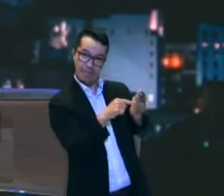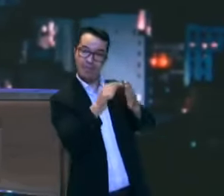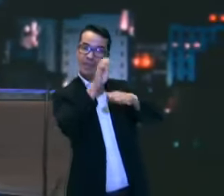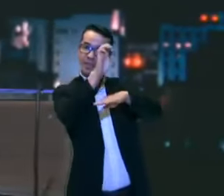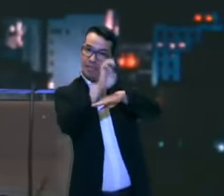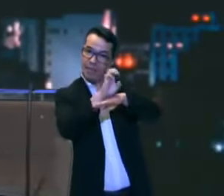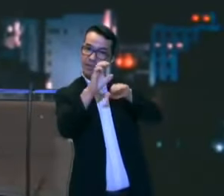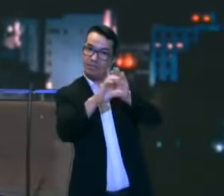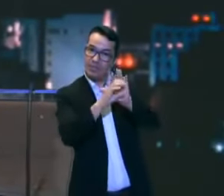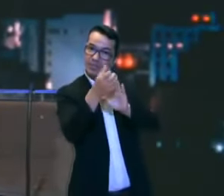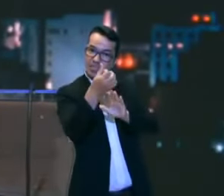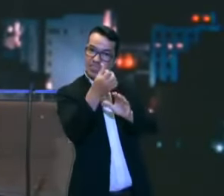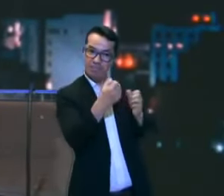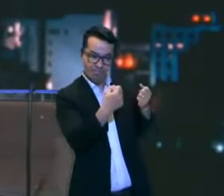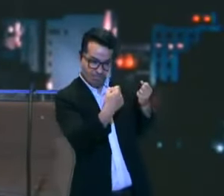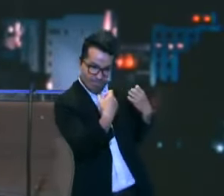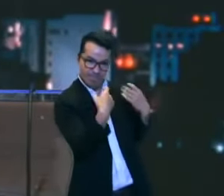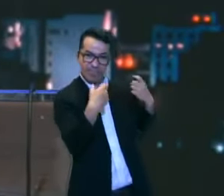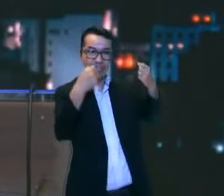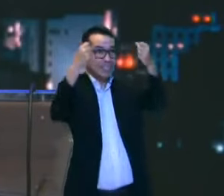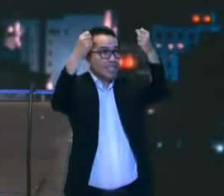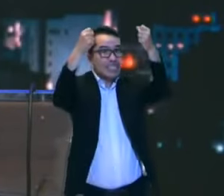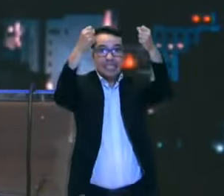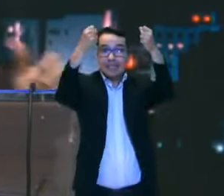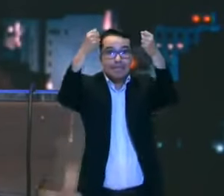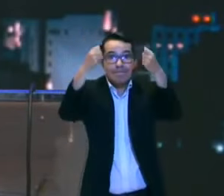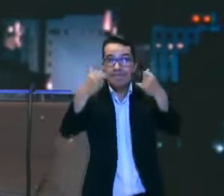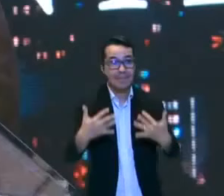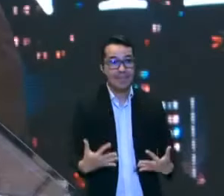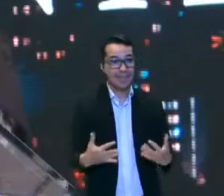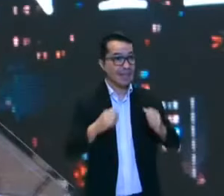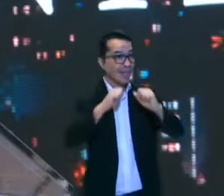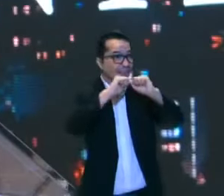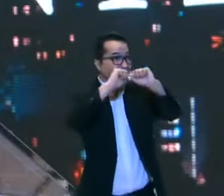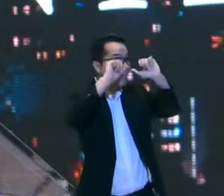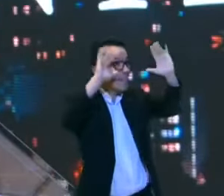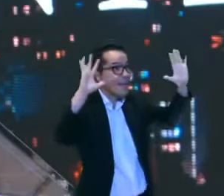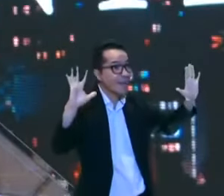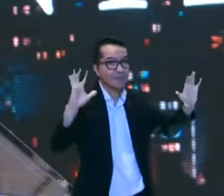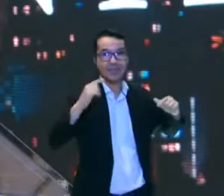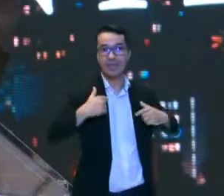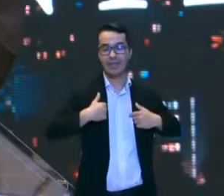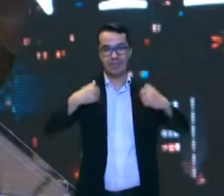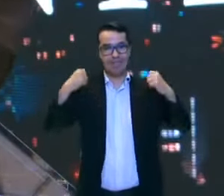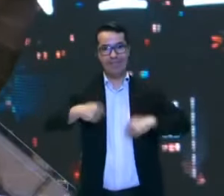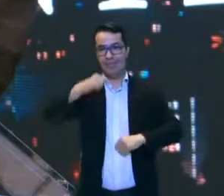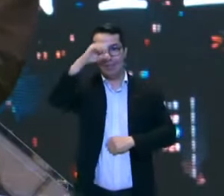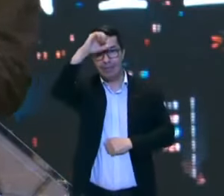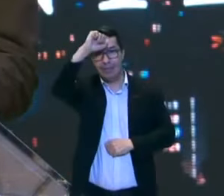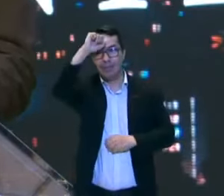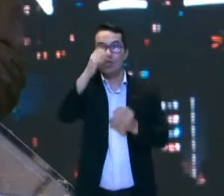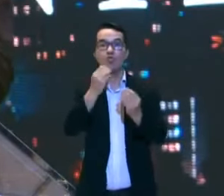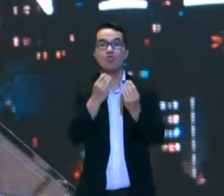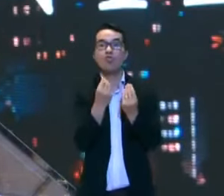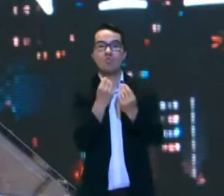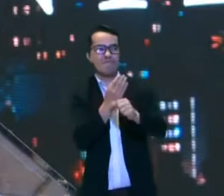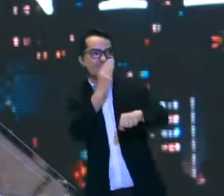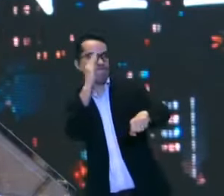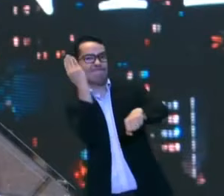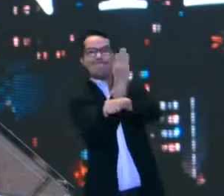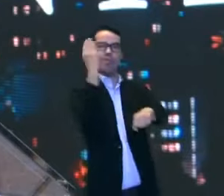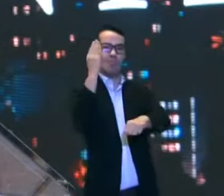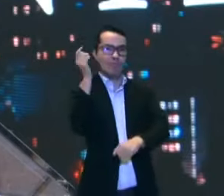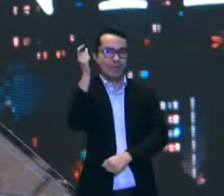já trabalhou a nosso favor. E a Bíblia vai falar sobre isso em 2 Coríntios capítulo 2,